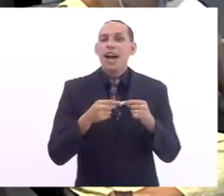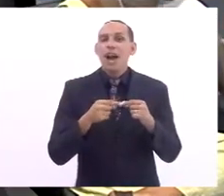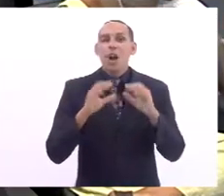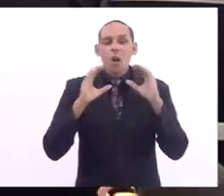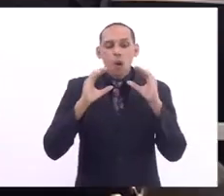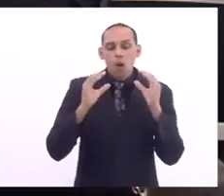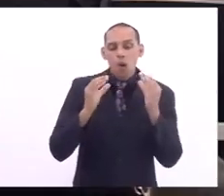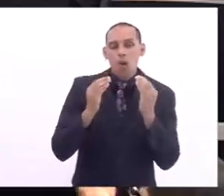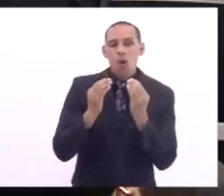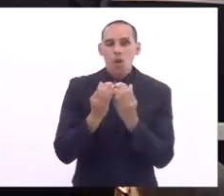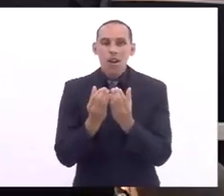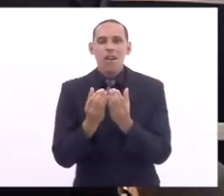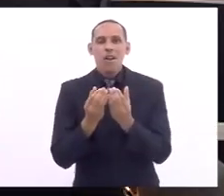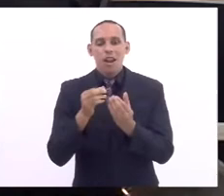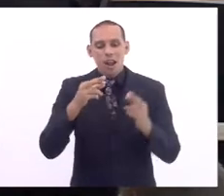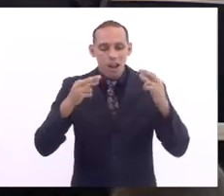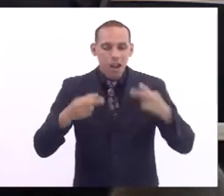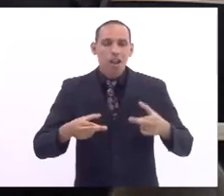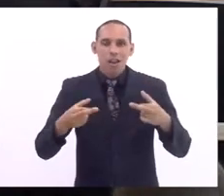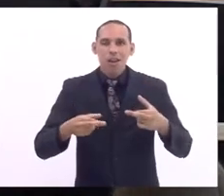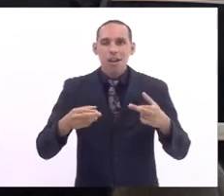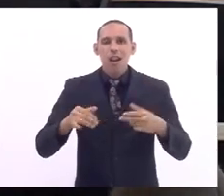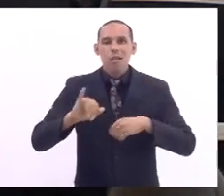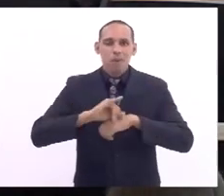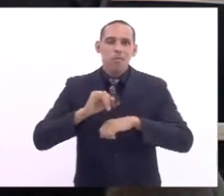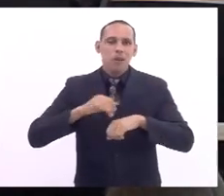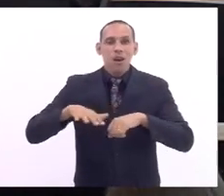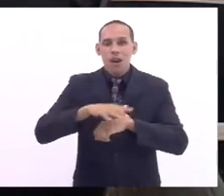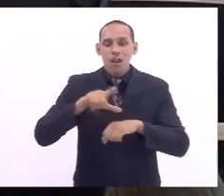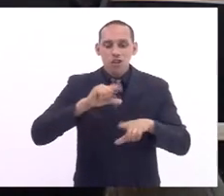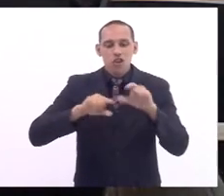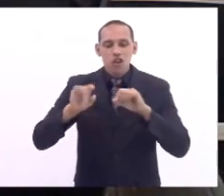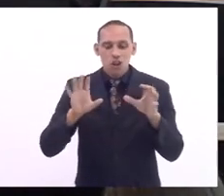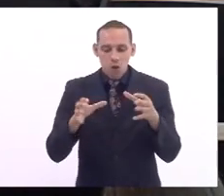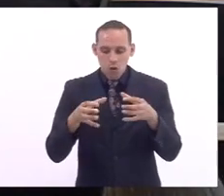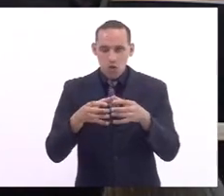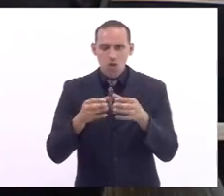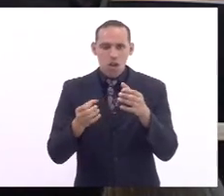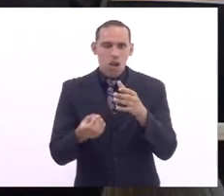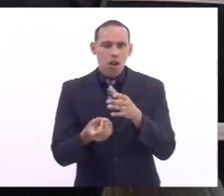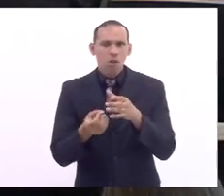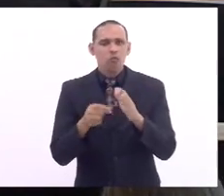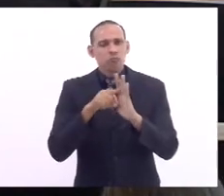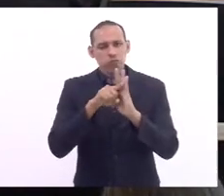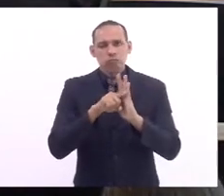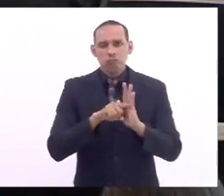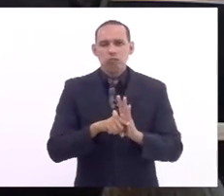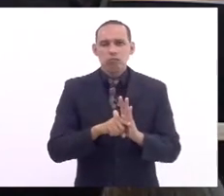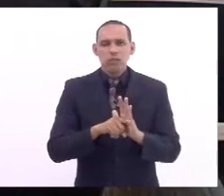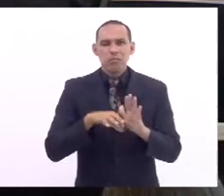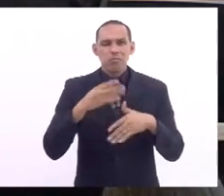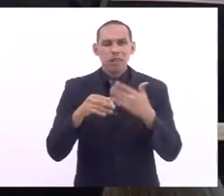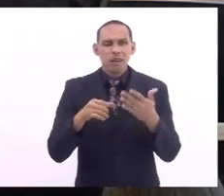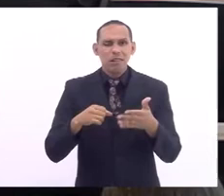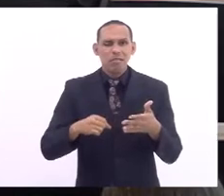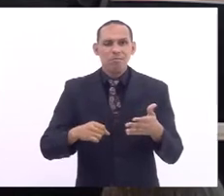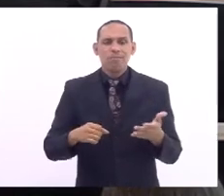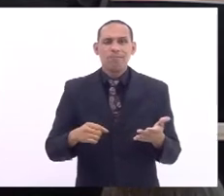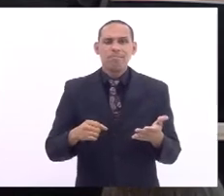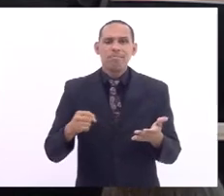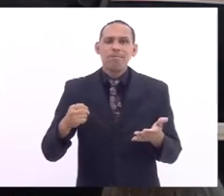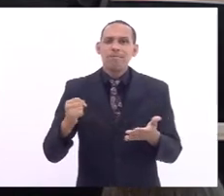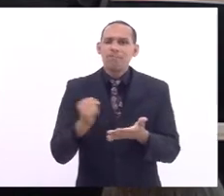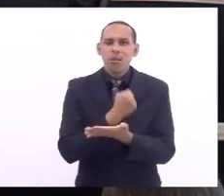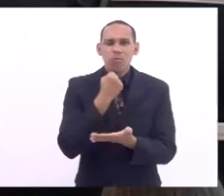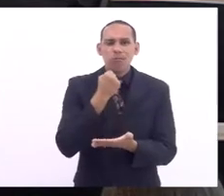que elegeu o conselho consultivo E que esse conselho construtivo sofri um golpe do